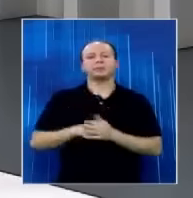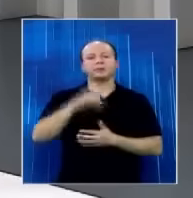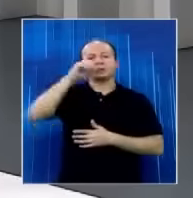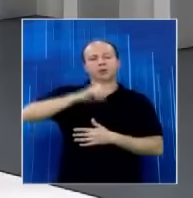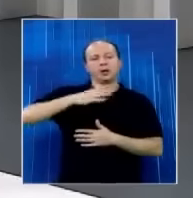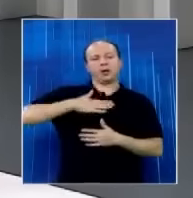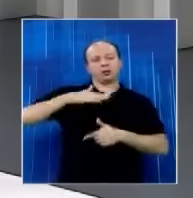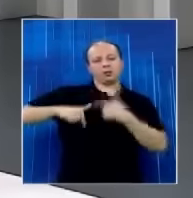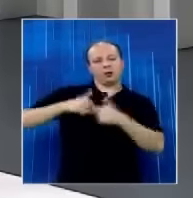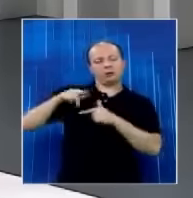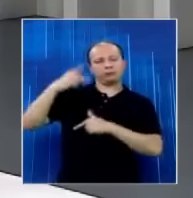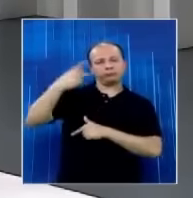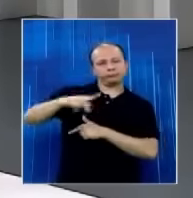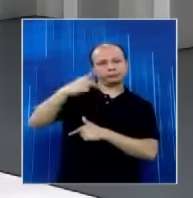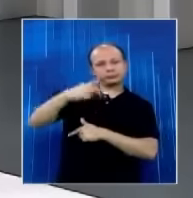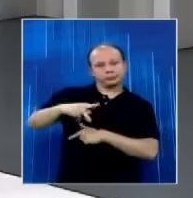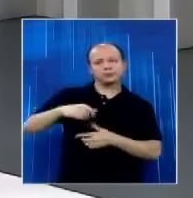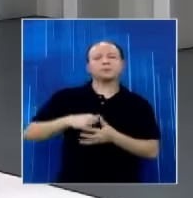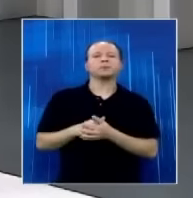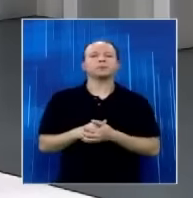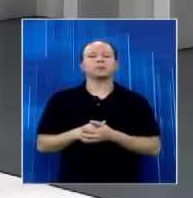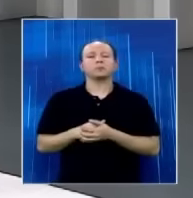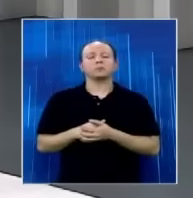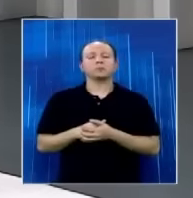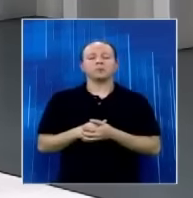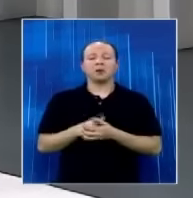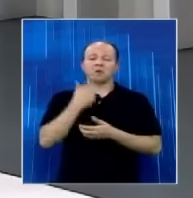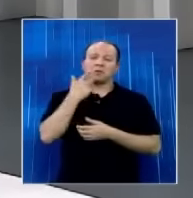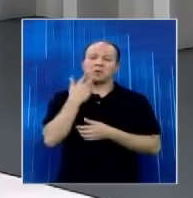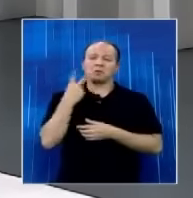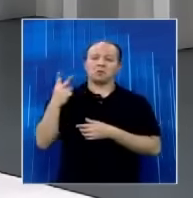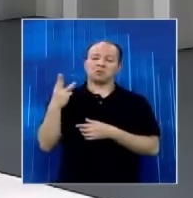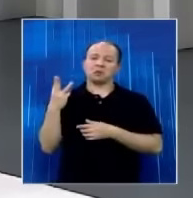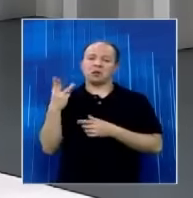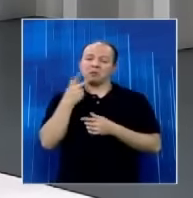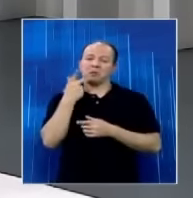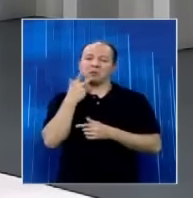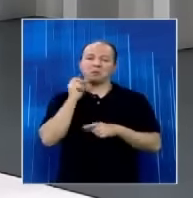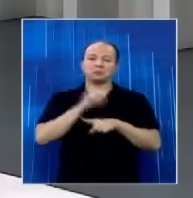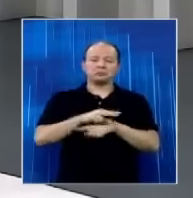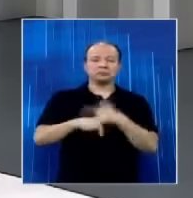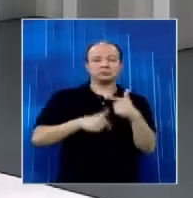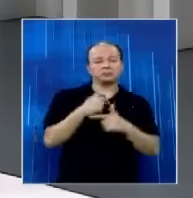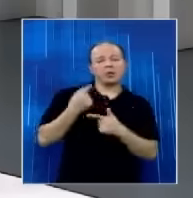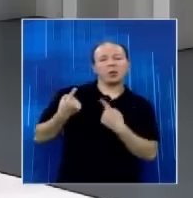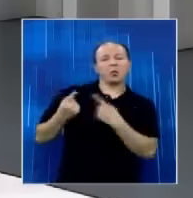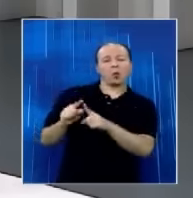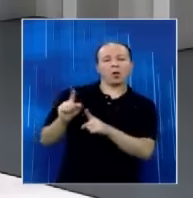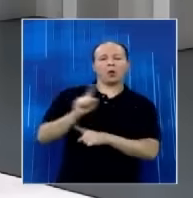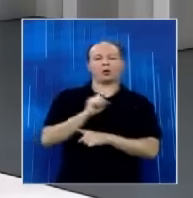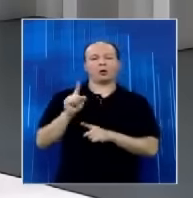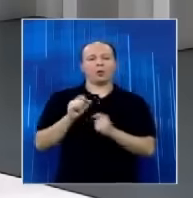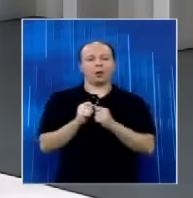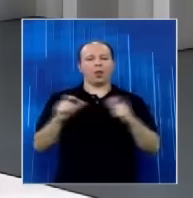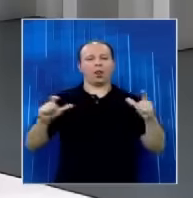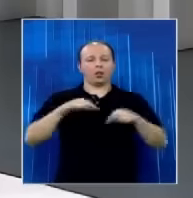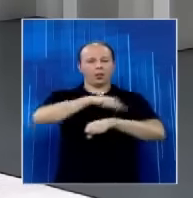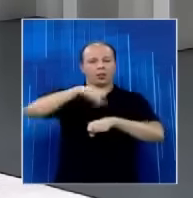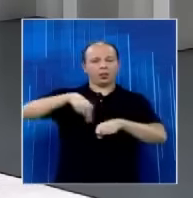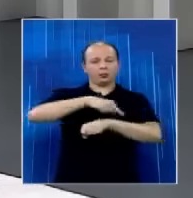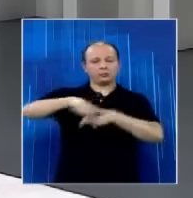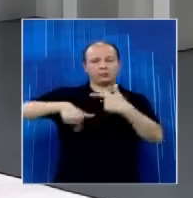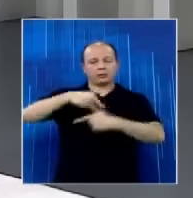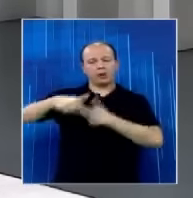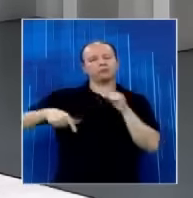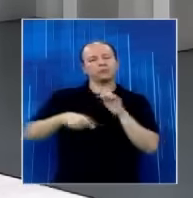direitos trabalhistas, em que ele, essa questão voltou duas ou três vezes ao longo do debate, sobre se ele se posicionava contra ou não o aumento da jornada de trabalho,